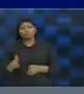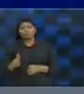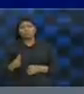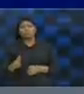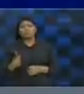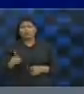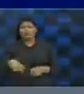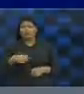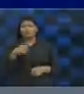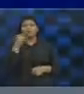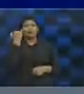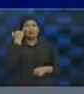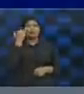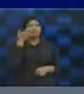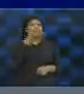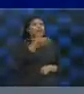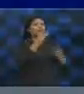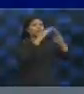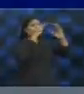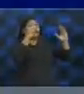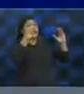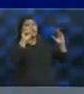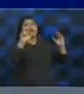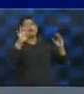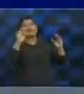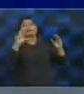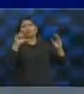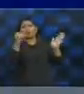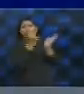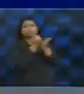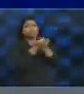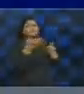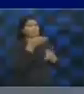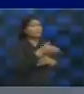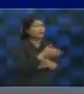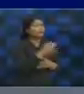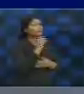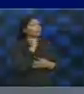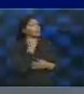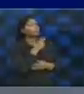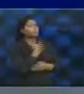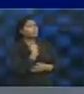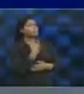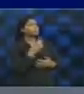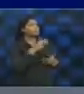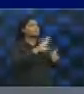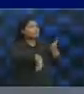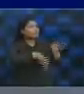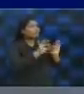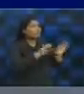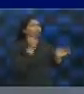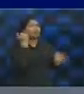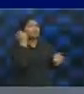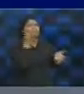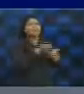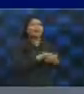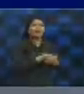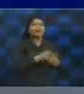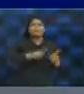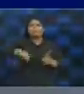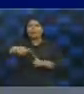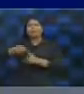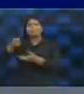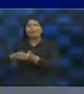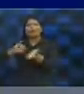para o cartório para conseguir tirar o nome por conta de uma dívida de 50. Você é insensível, isso é a marca da sua vida pública, é